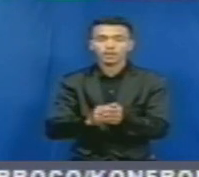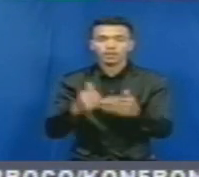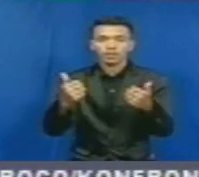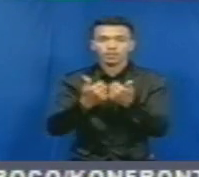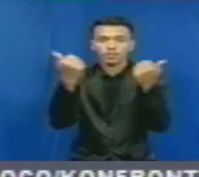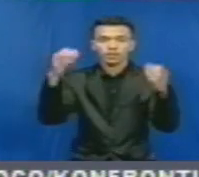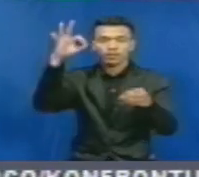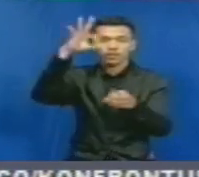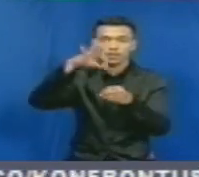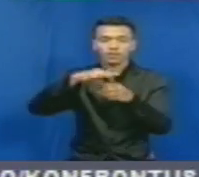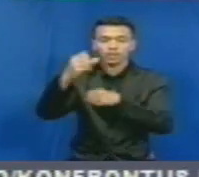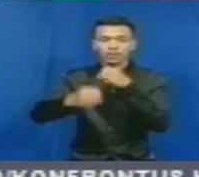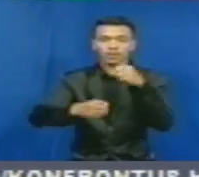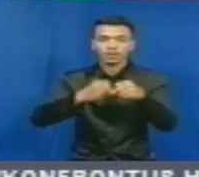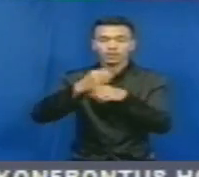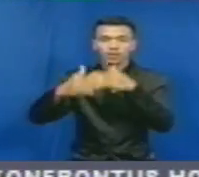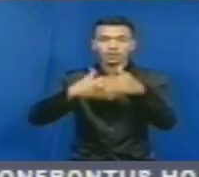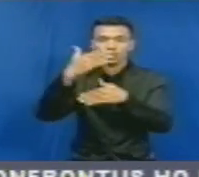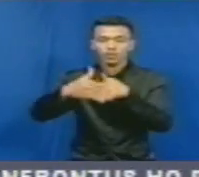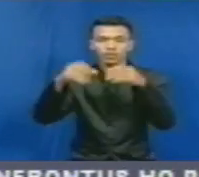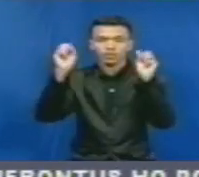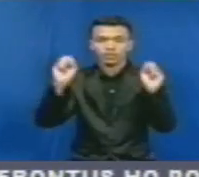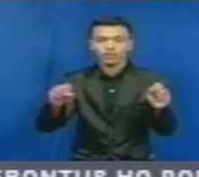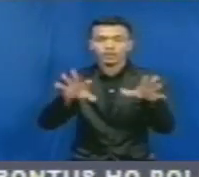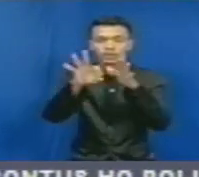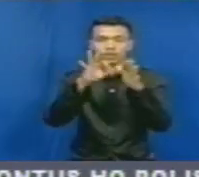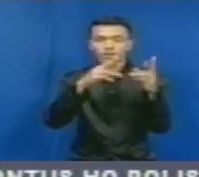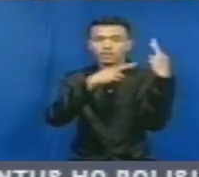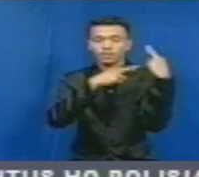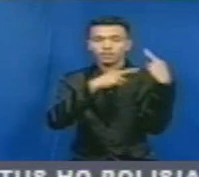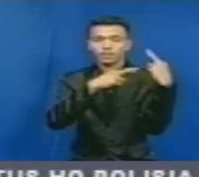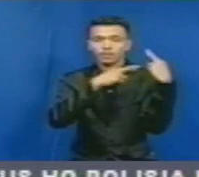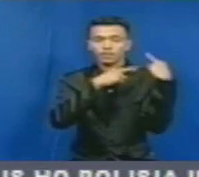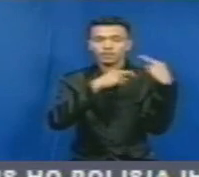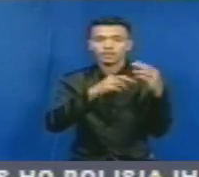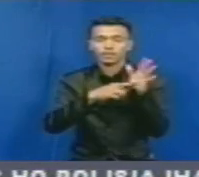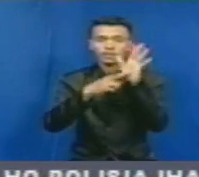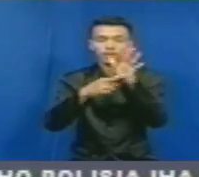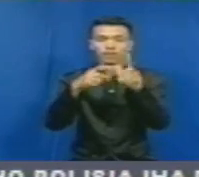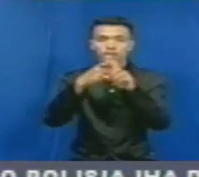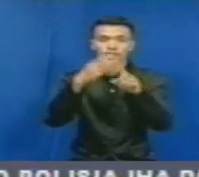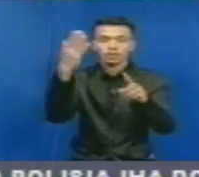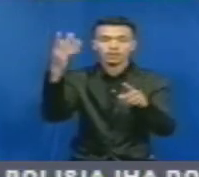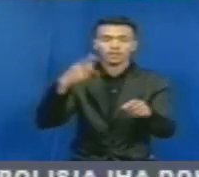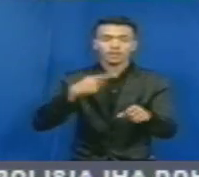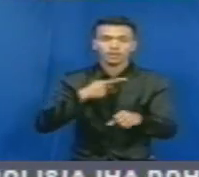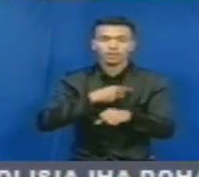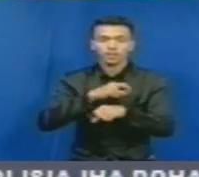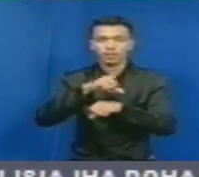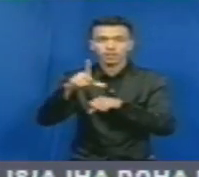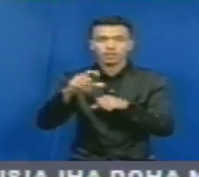e a eleição tinham hoje, no é beleza representação e a Parlamento Nacional. Ao ser